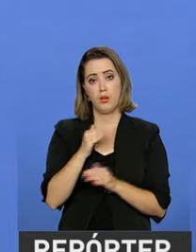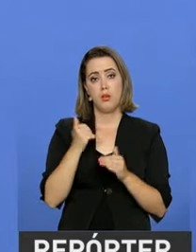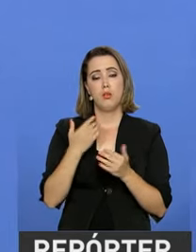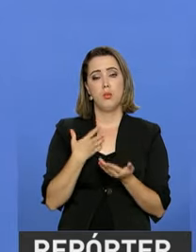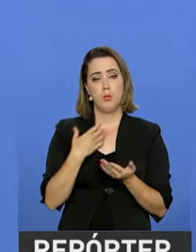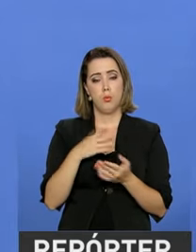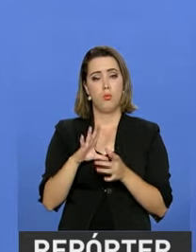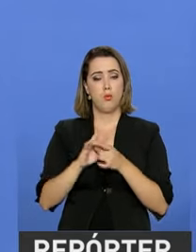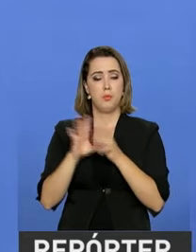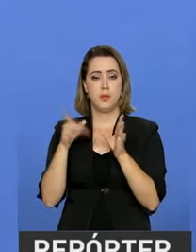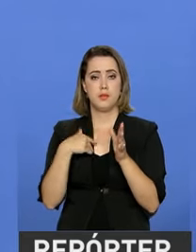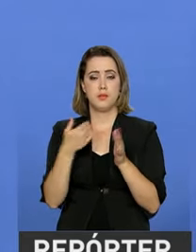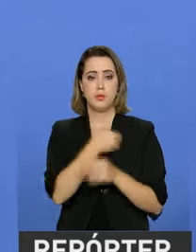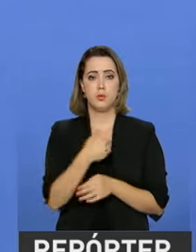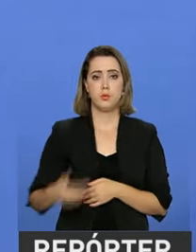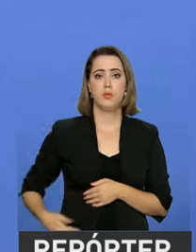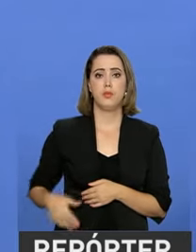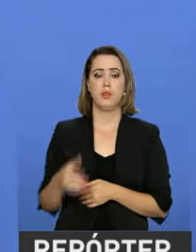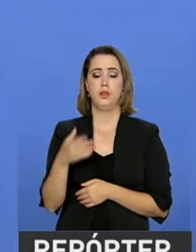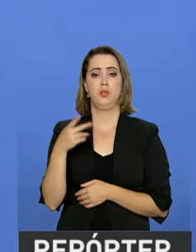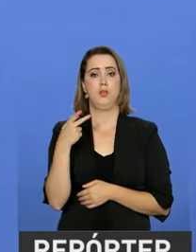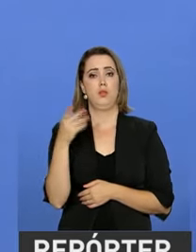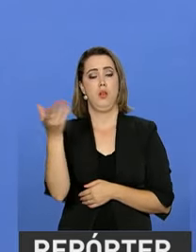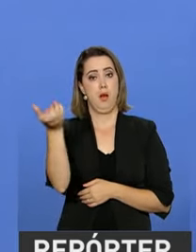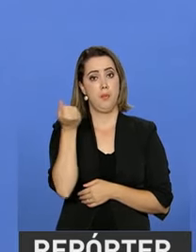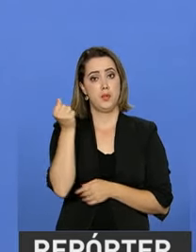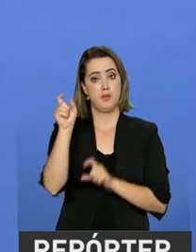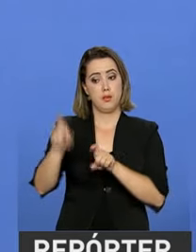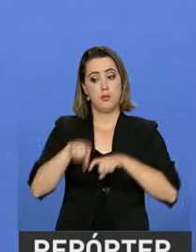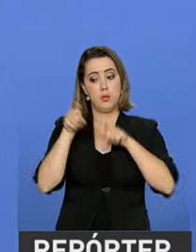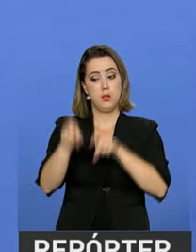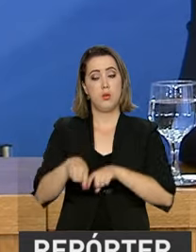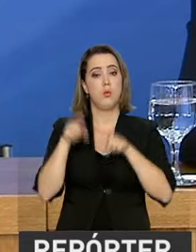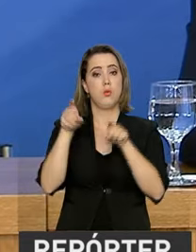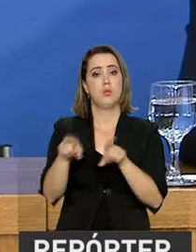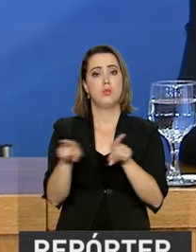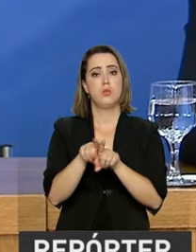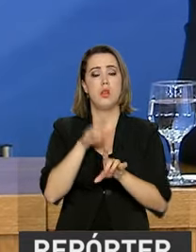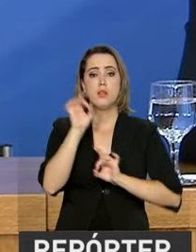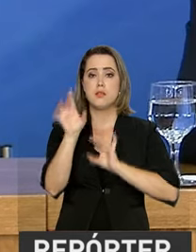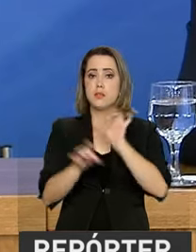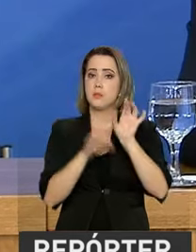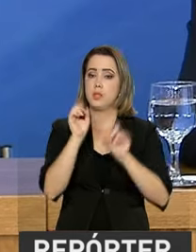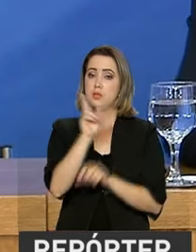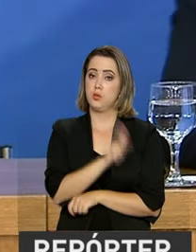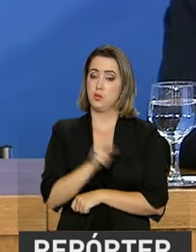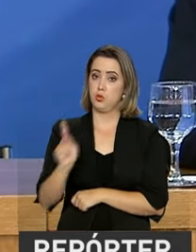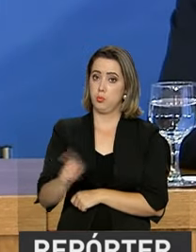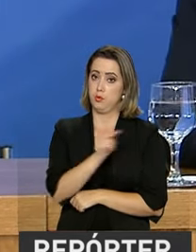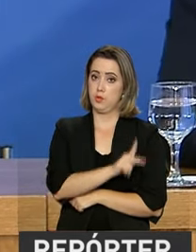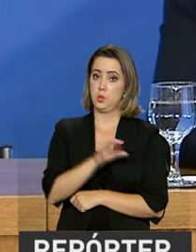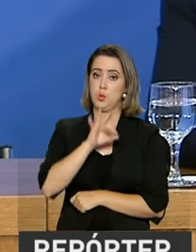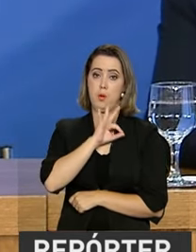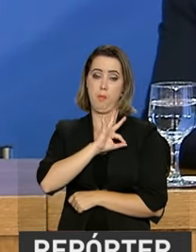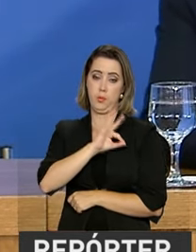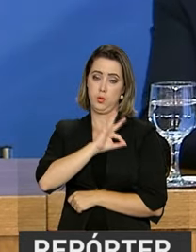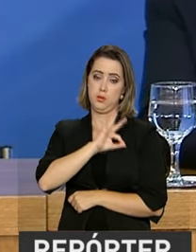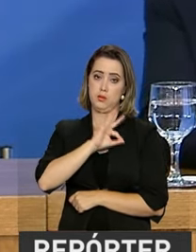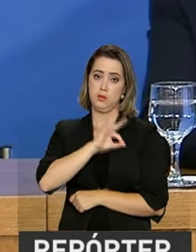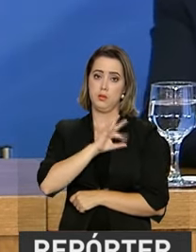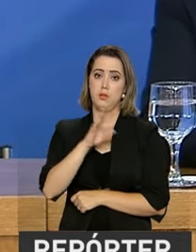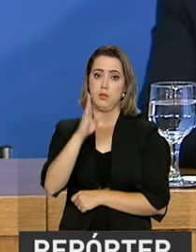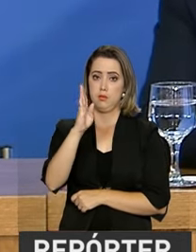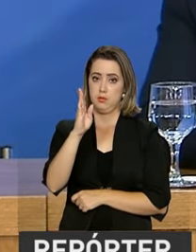Val do governo pensões aposentadoria Rural aposentadorias especiais de professores e policiais e no